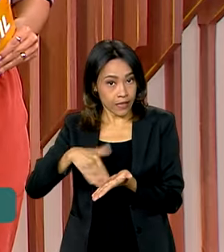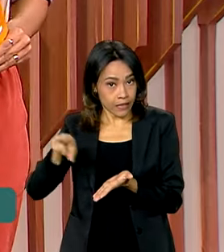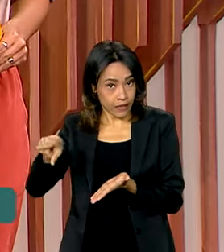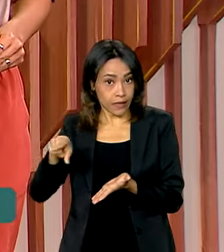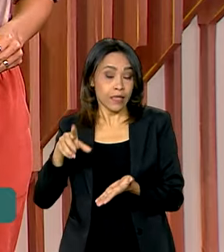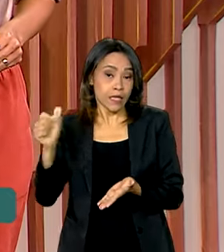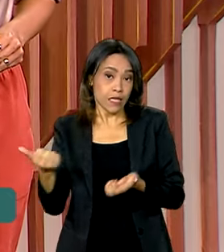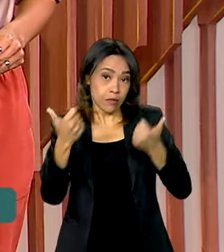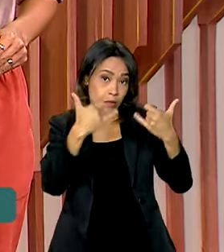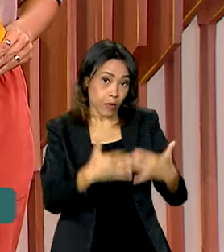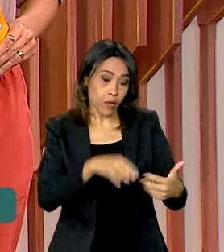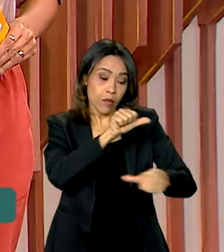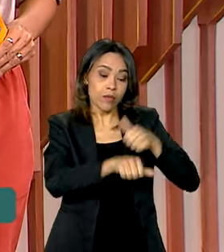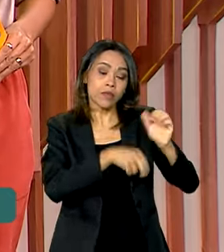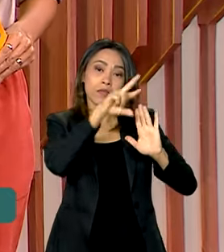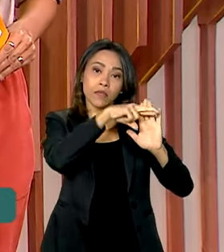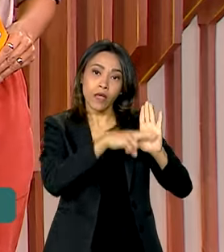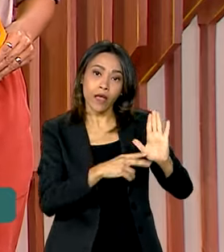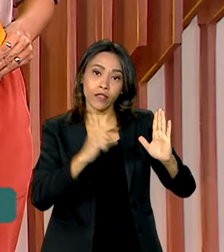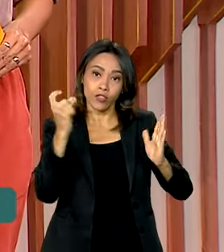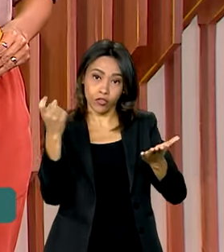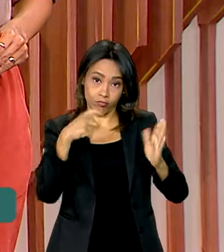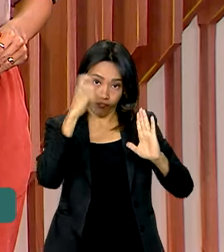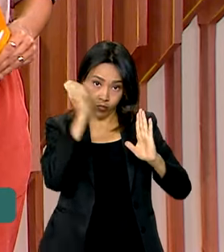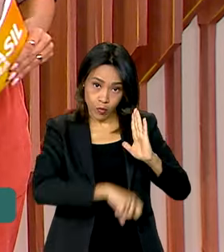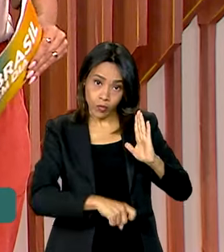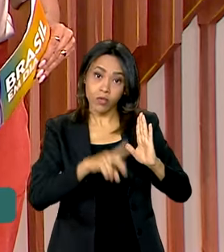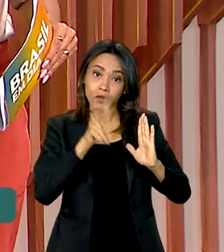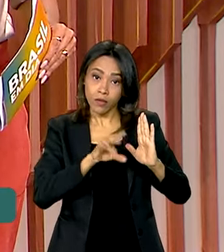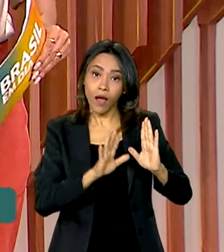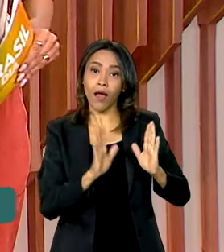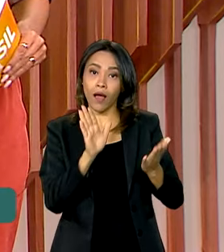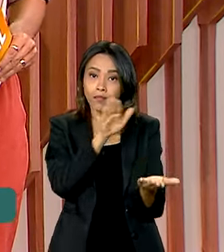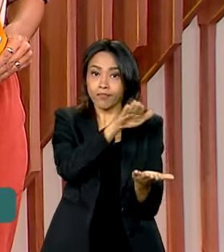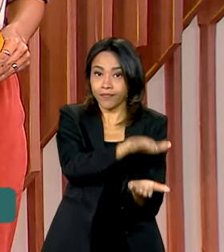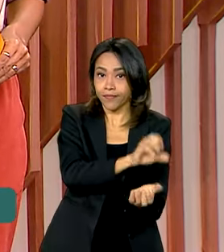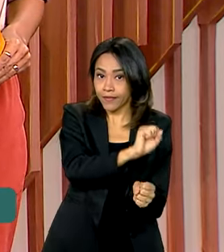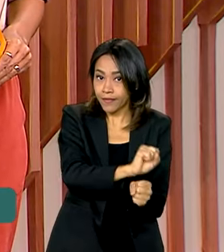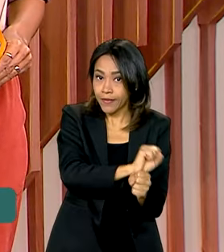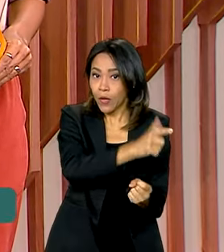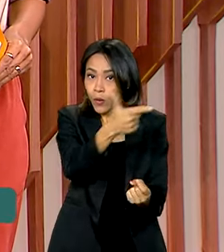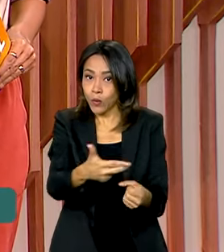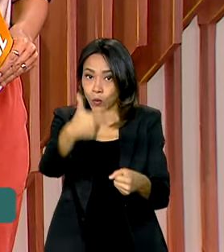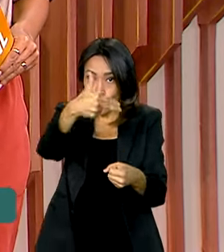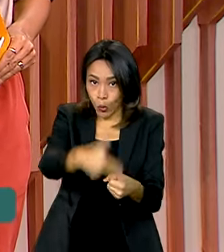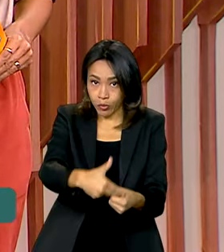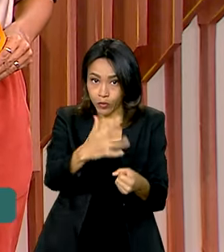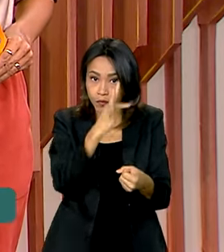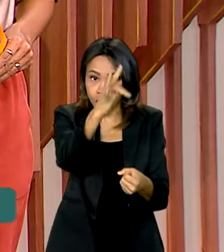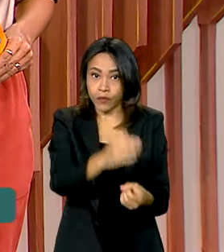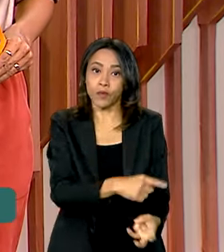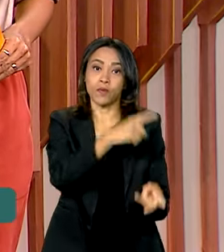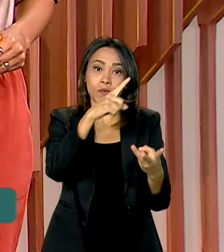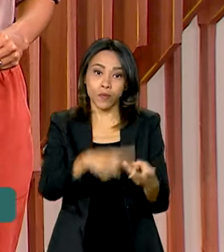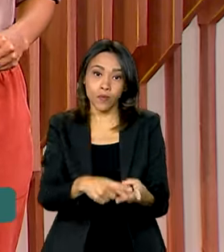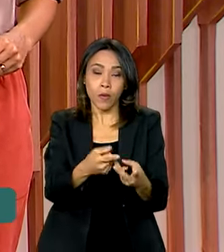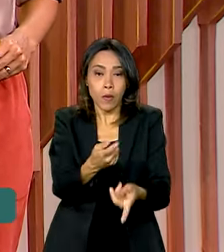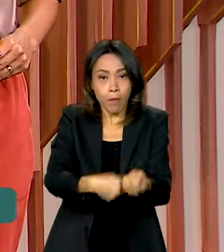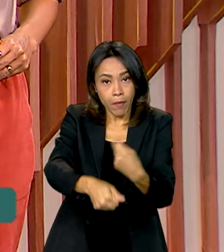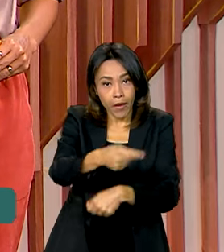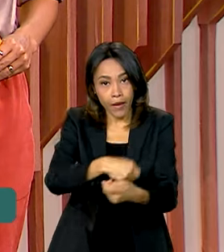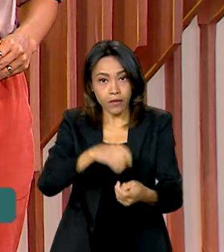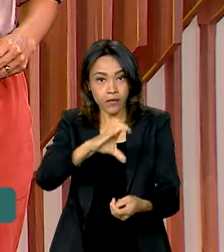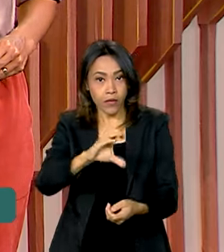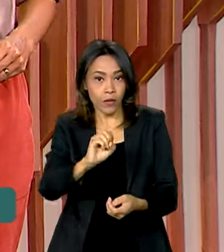da reforma tributária está na lista, além de projetos como o do combustível do futuro, de mercado de carbono e